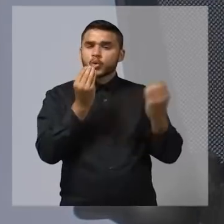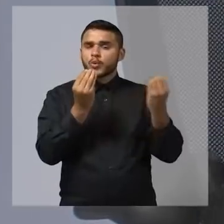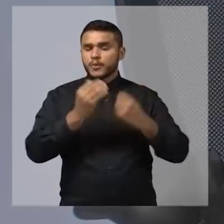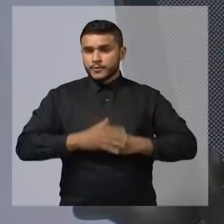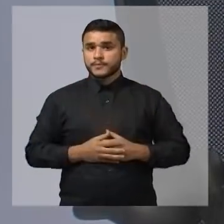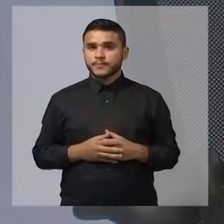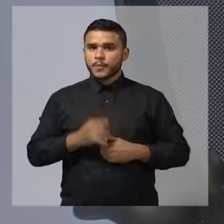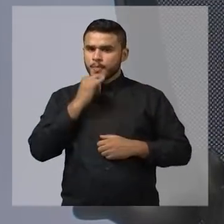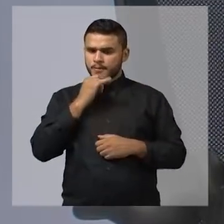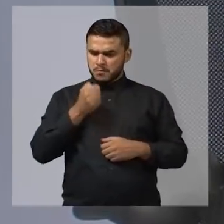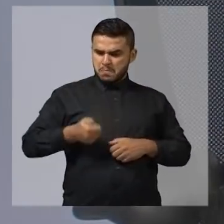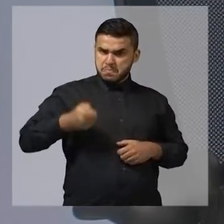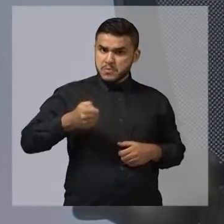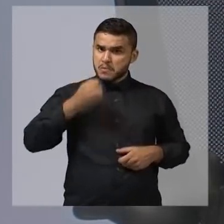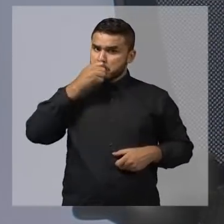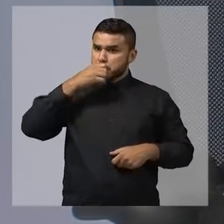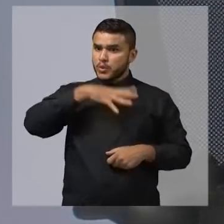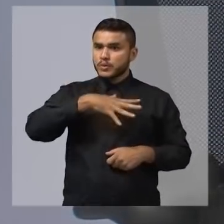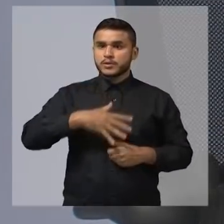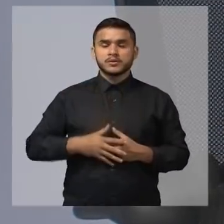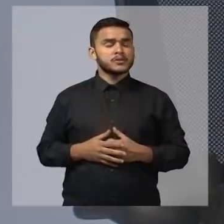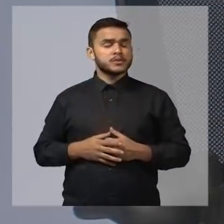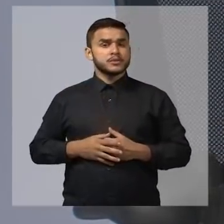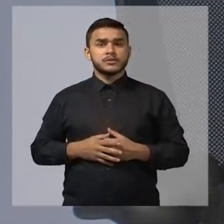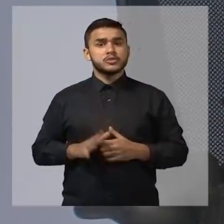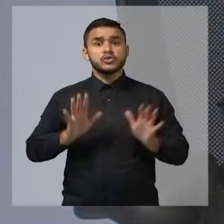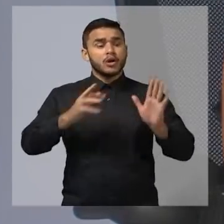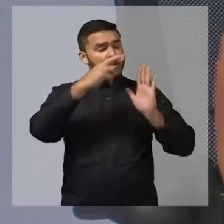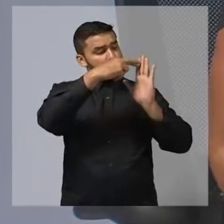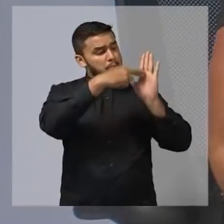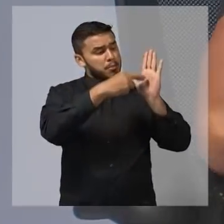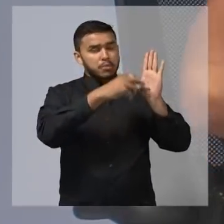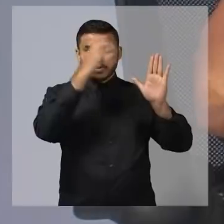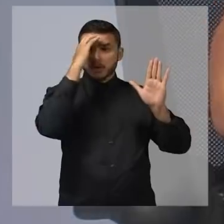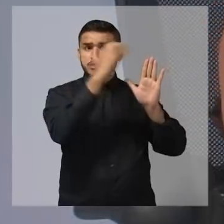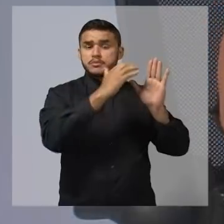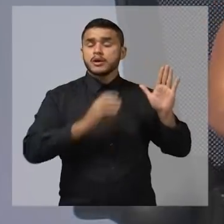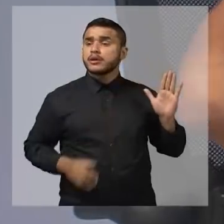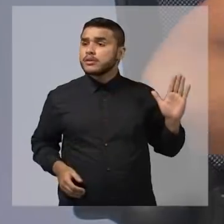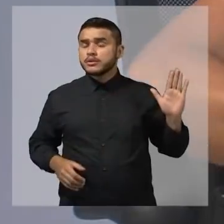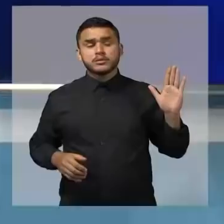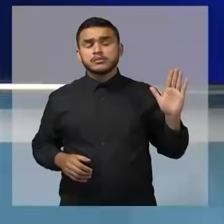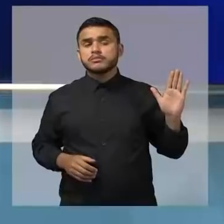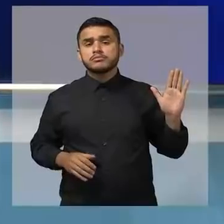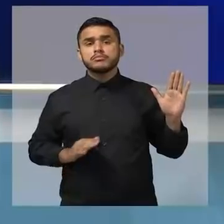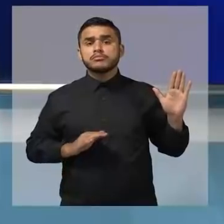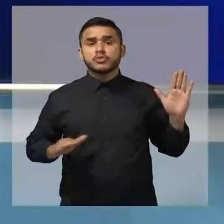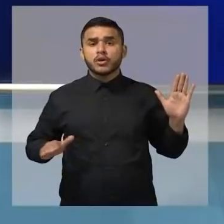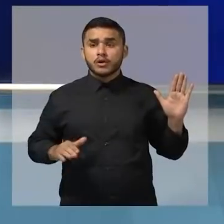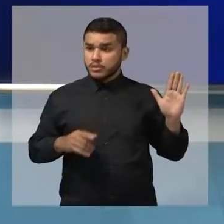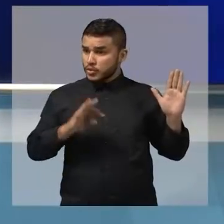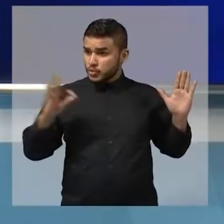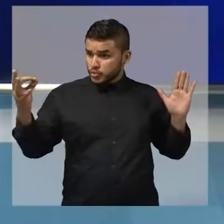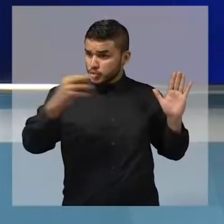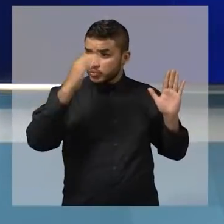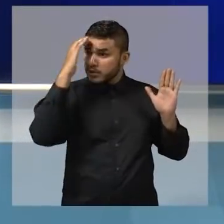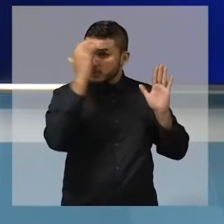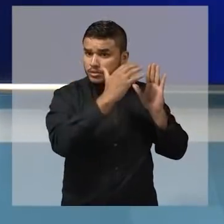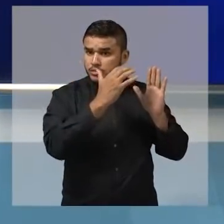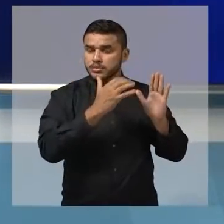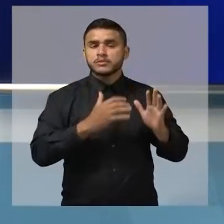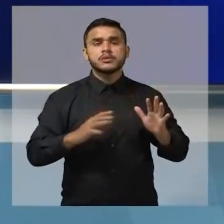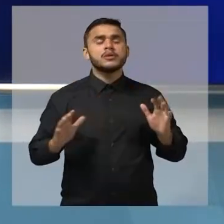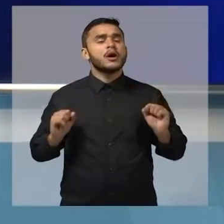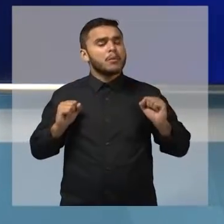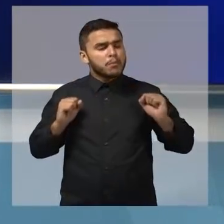não usa a força, é disciplina. É disciplina, a gente coloca a disciplina para justamente, depois de disciplinado, eu posso colocar qualquer instituição para trabalhar